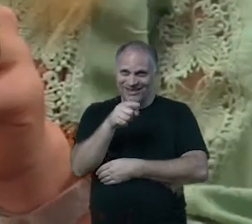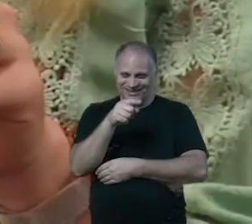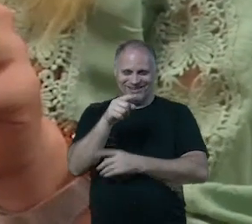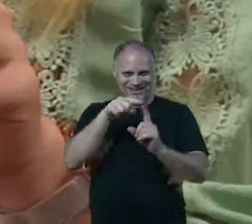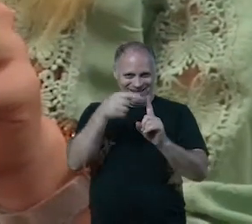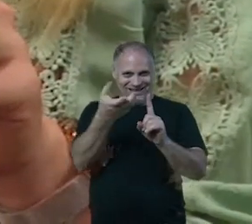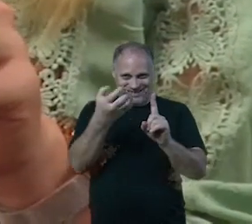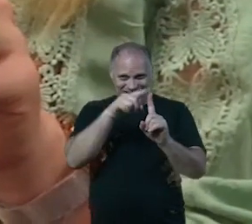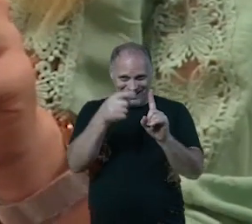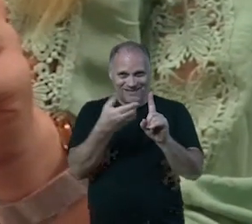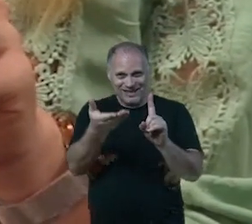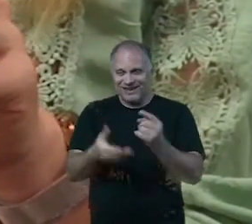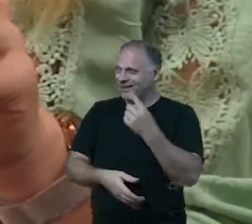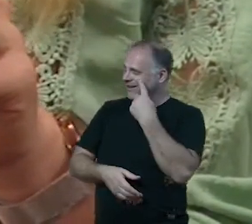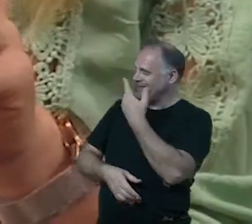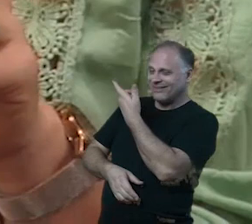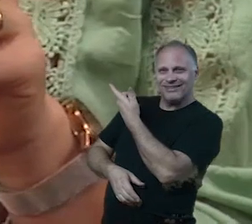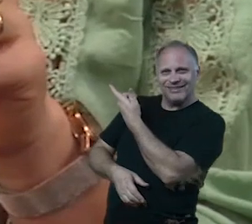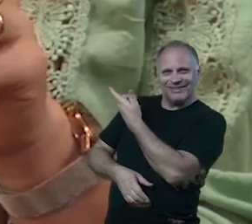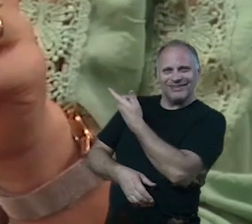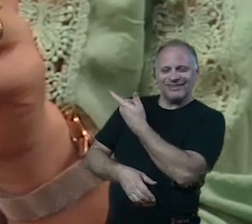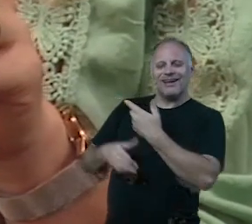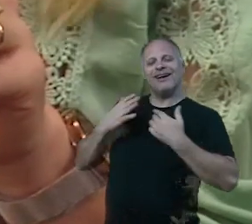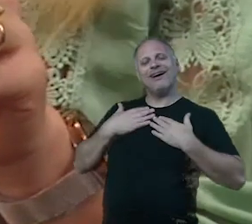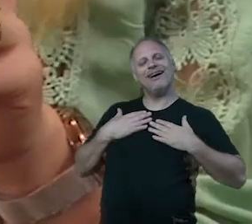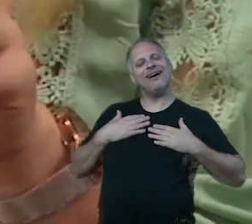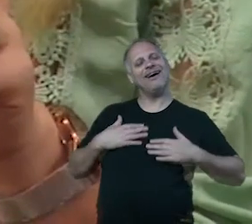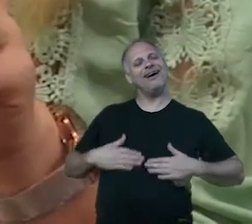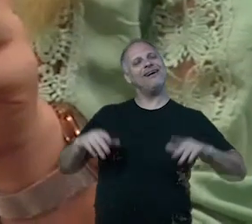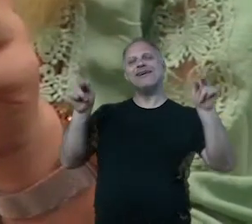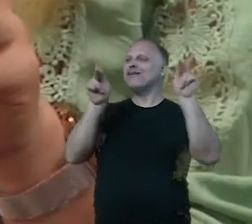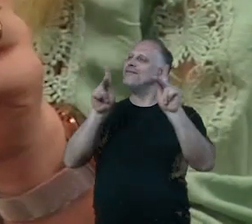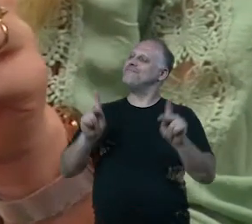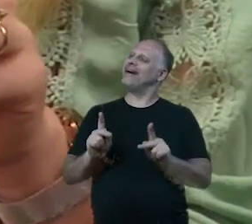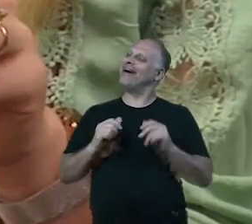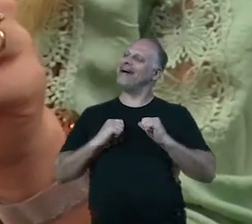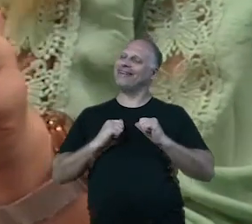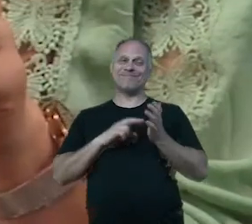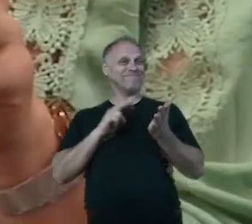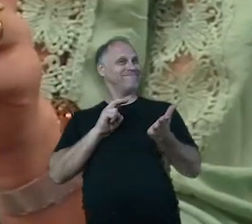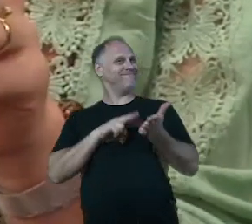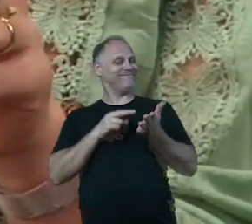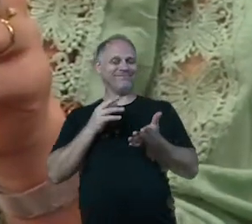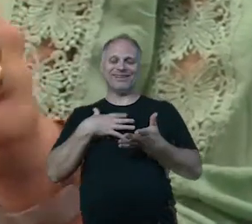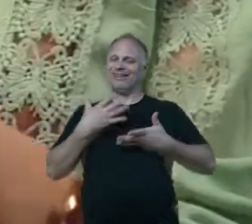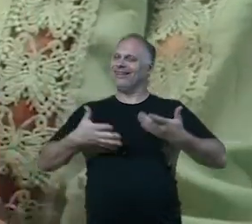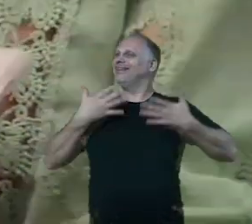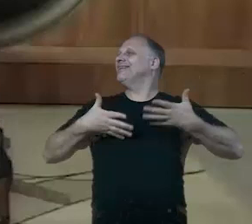pra esse nenezinho aqui, com certeza, né? Passa uma tranquilidade, uma alegria, né, Natália? Olha que fofo.